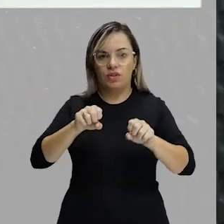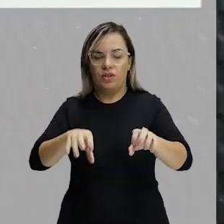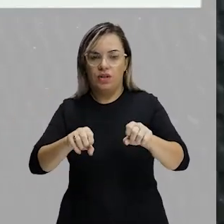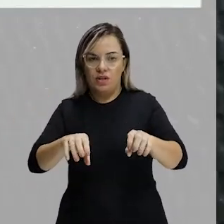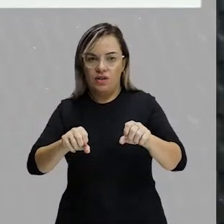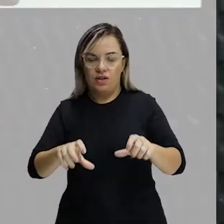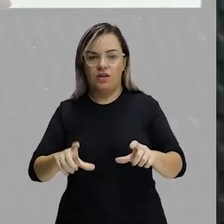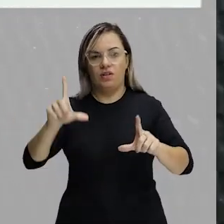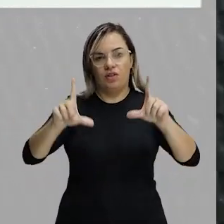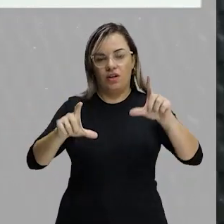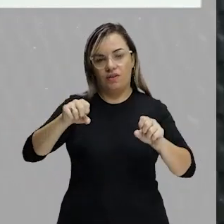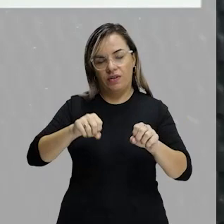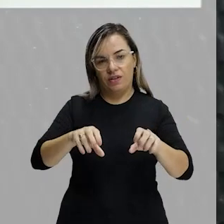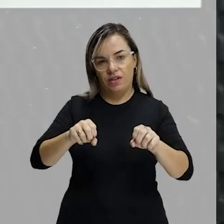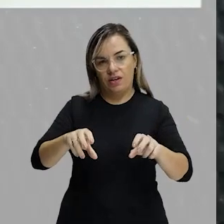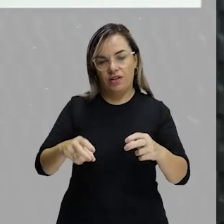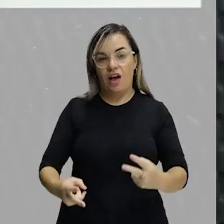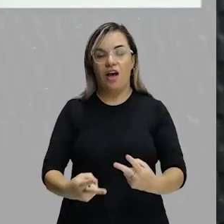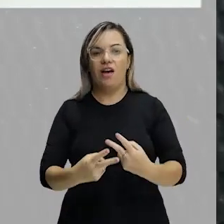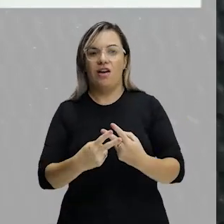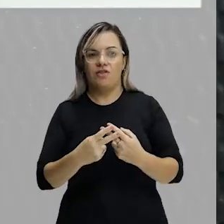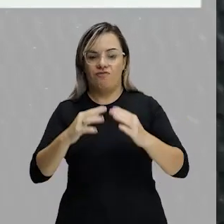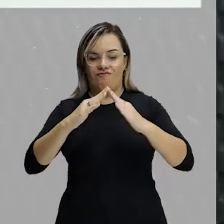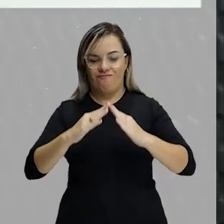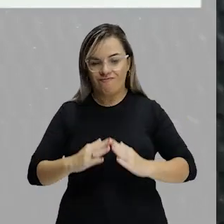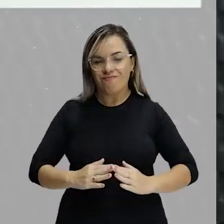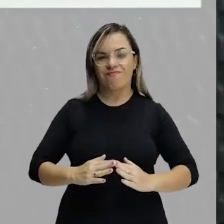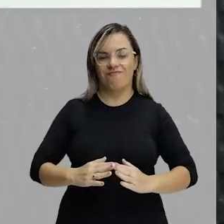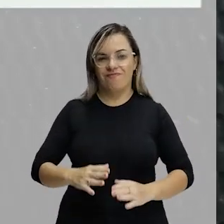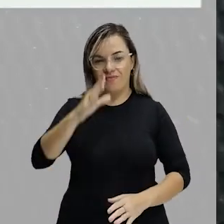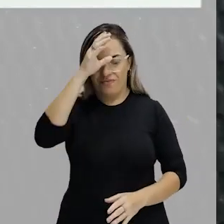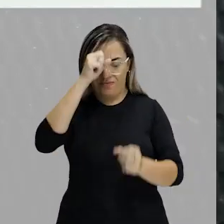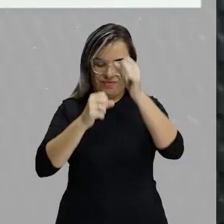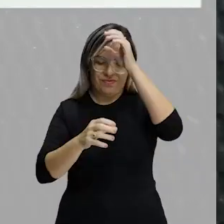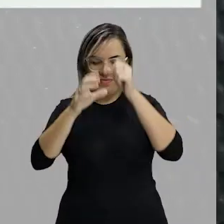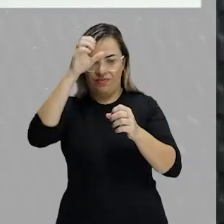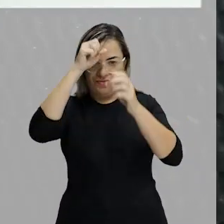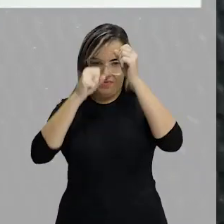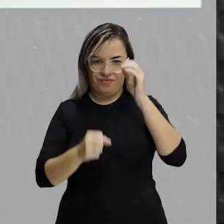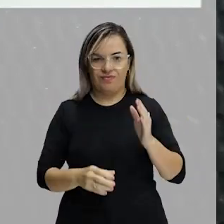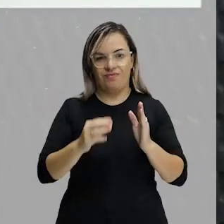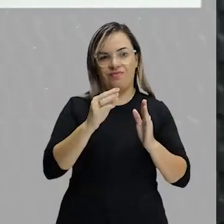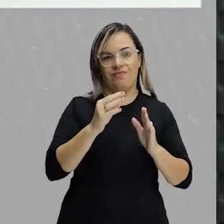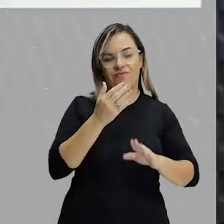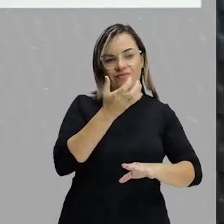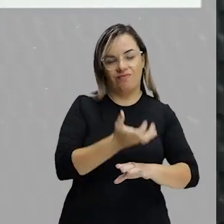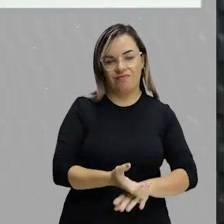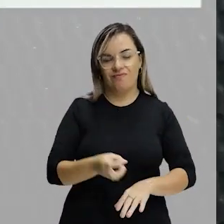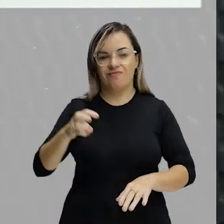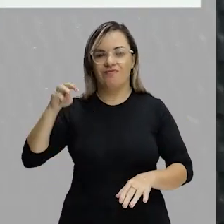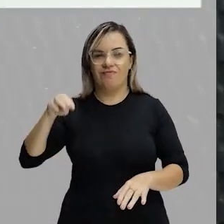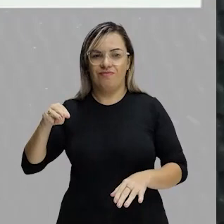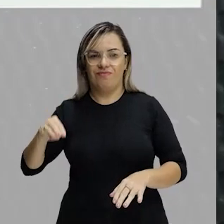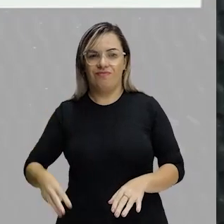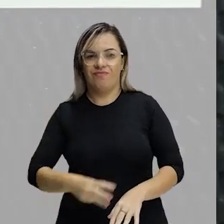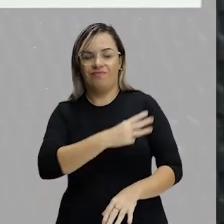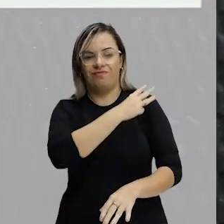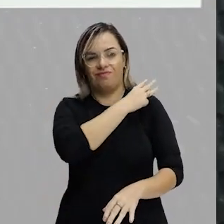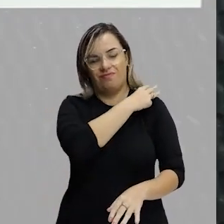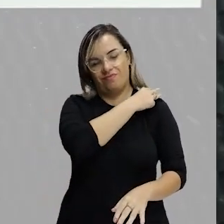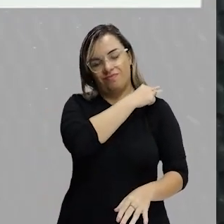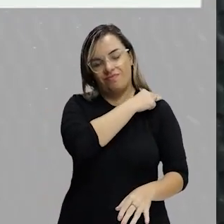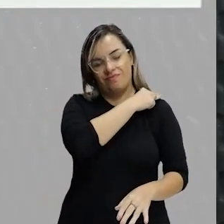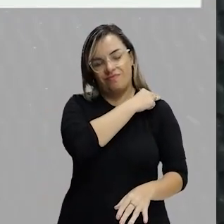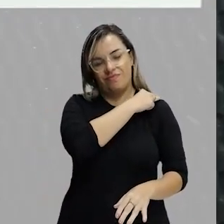Educação, no programa Hashtag Fique em Casa Aprendendo, para mais uma aula de matemática para os alunos da terceira série do ensino